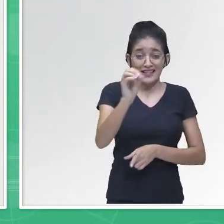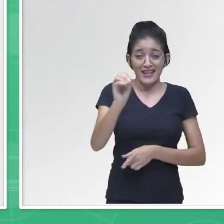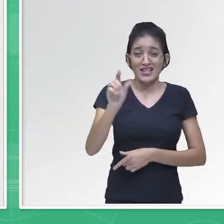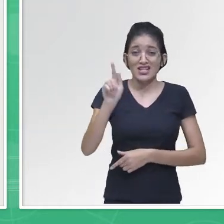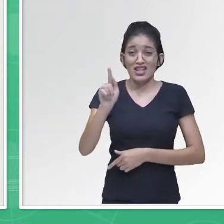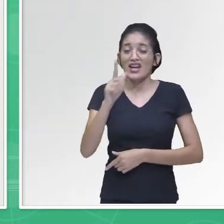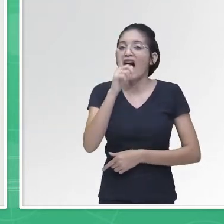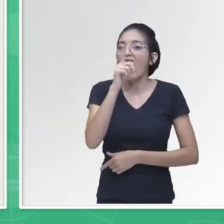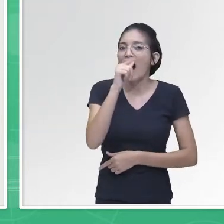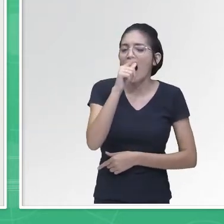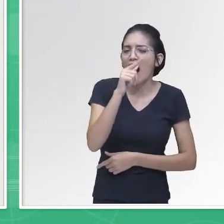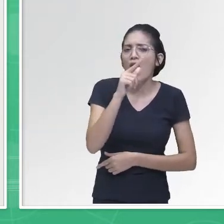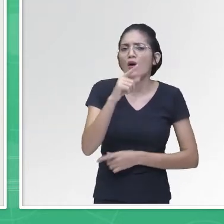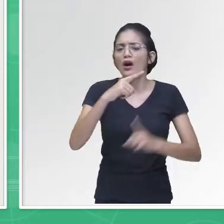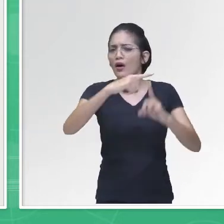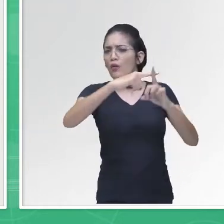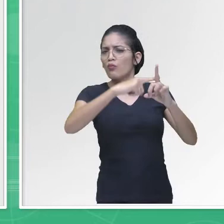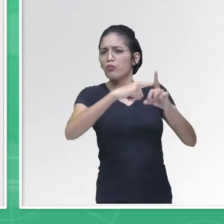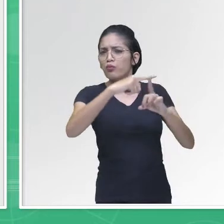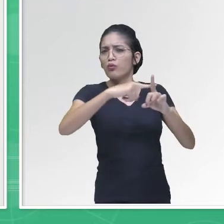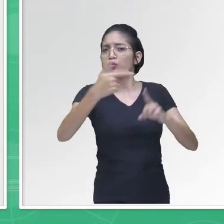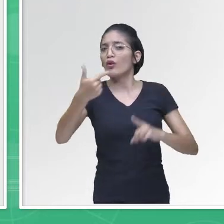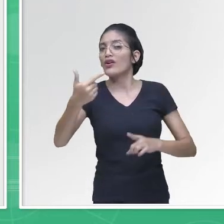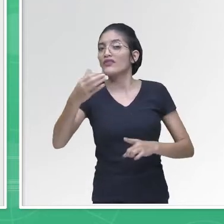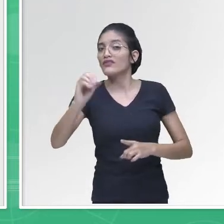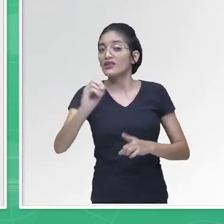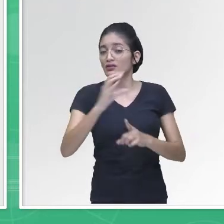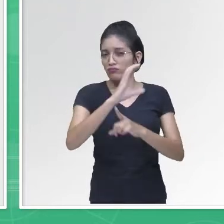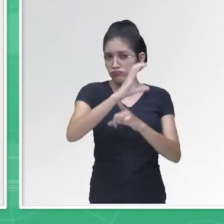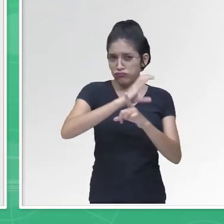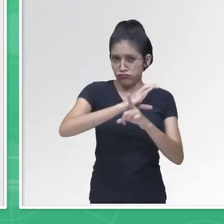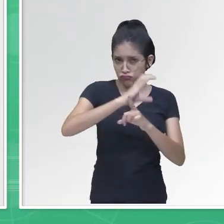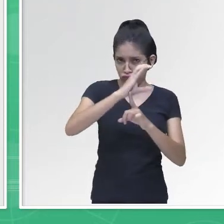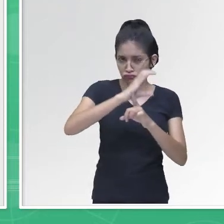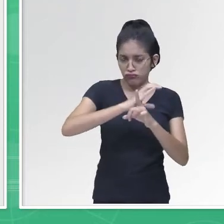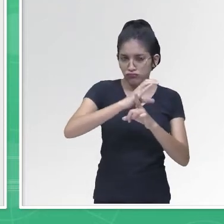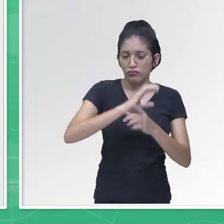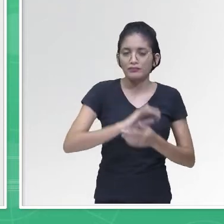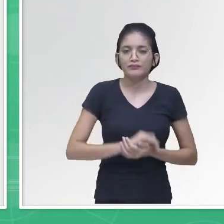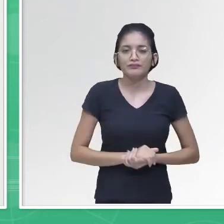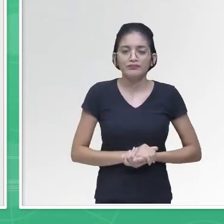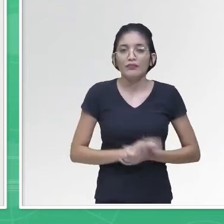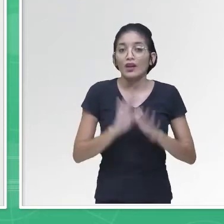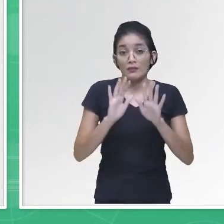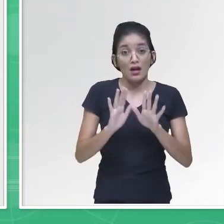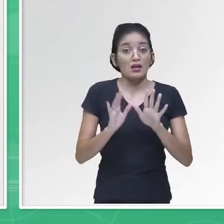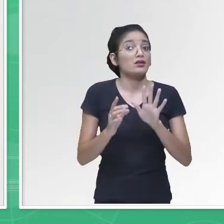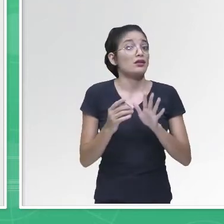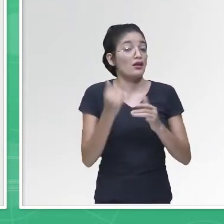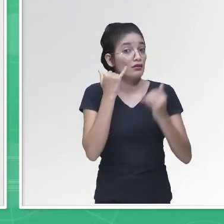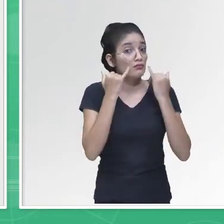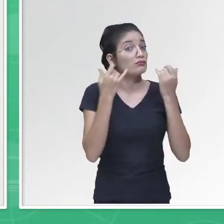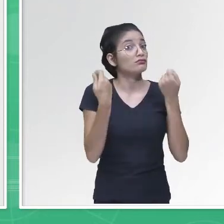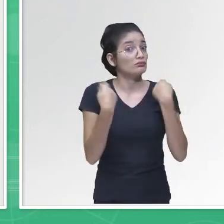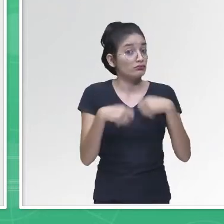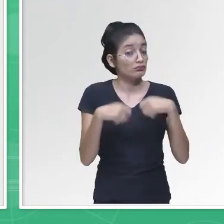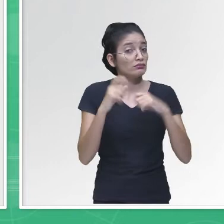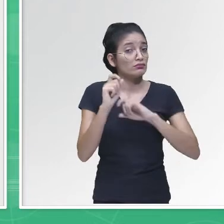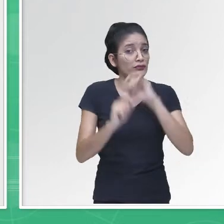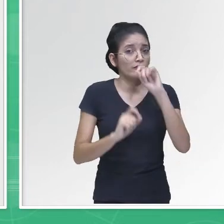uma temperatura de 20 graus Celsius. Uma informação que eu preciso, que